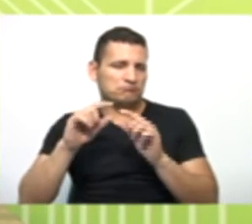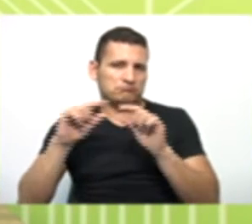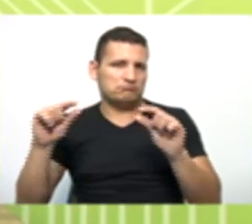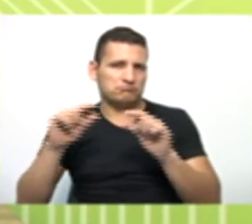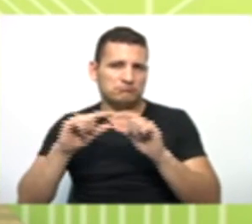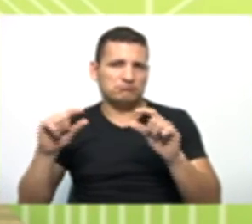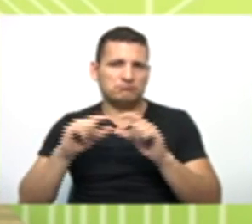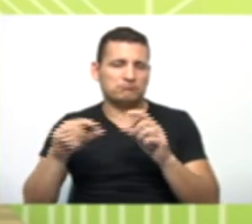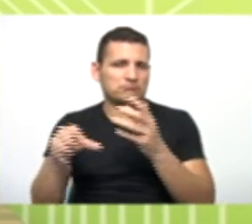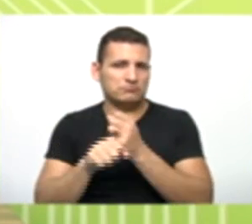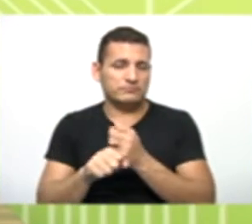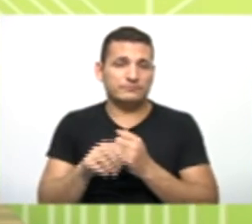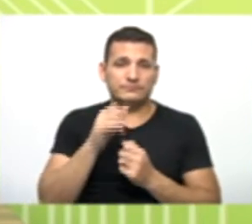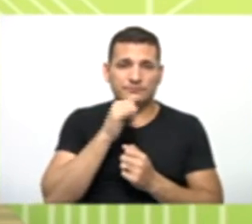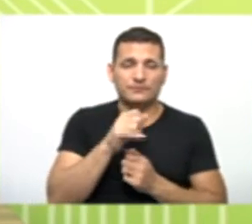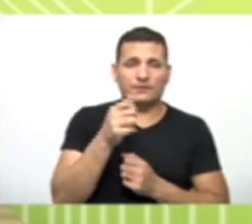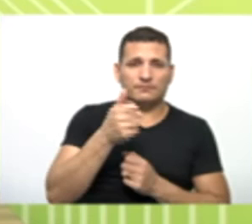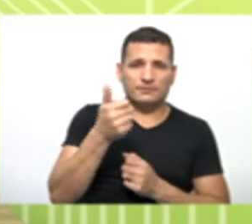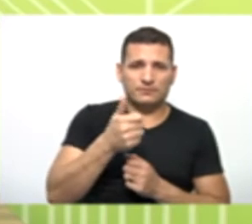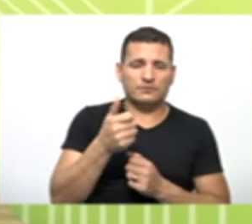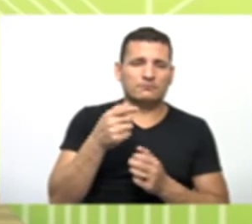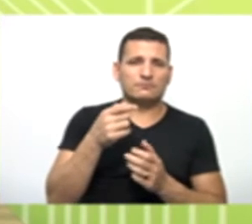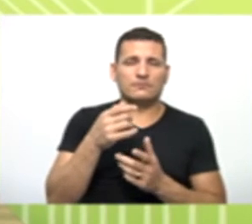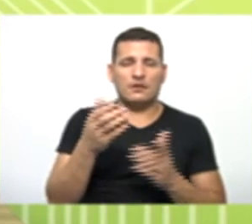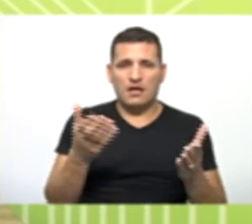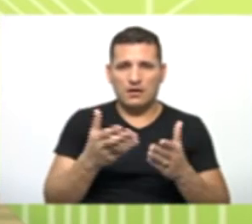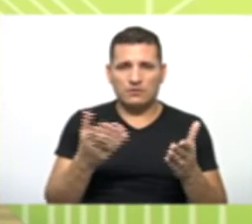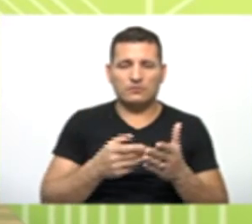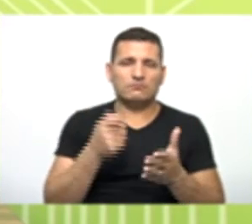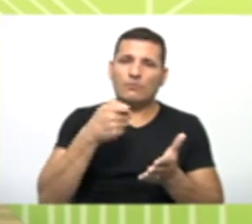tem o primeiro pagamento já no ato da compra,